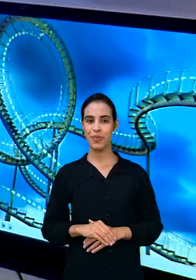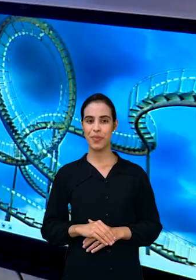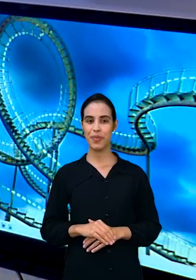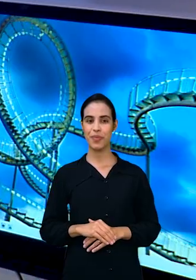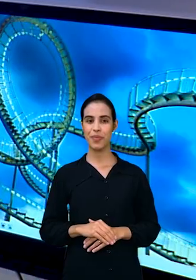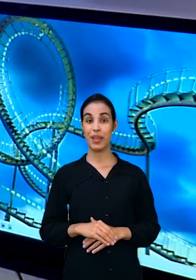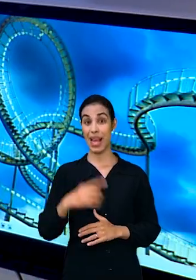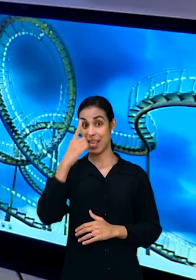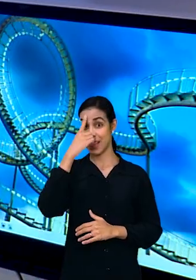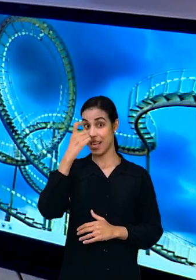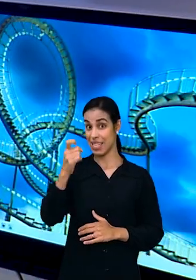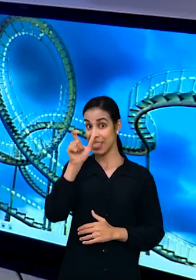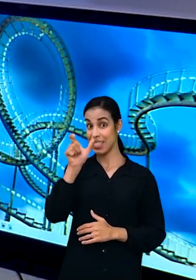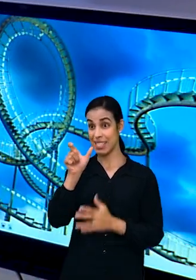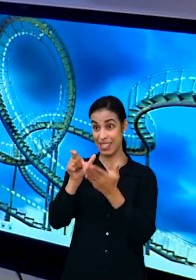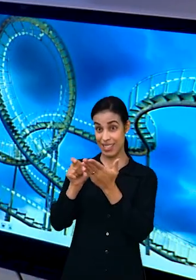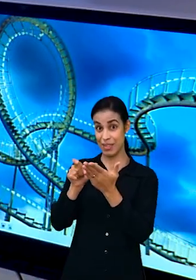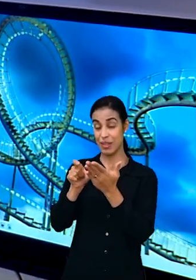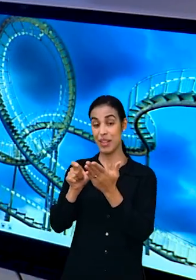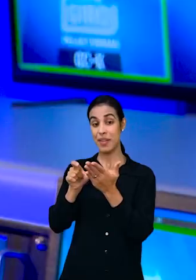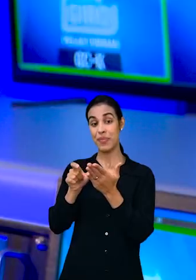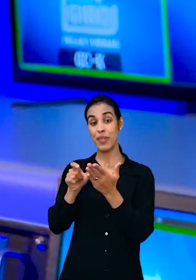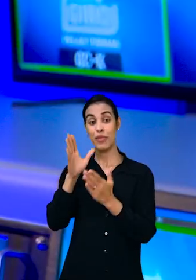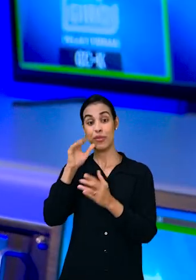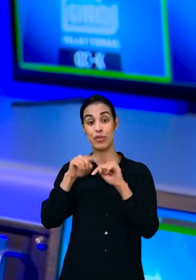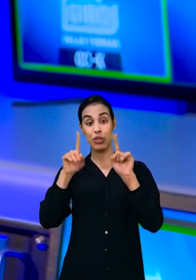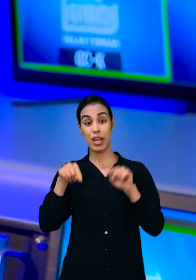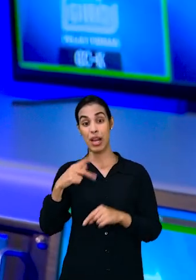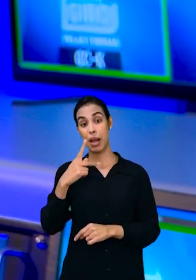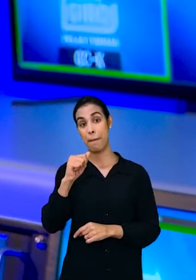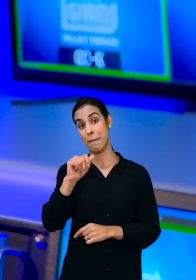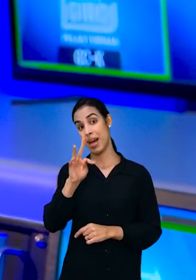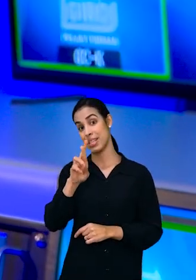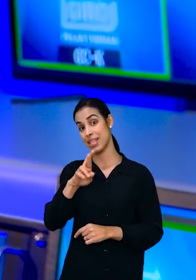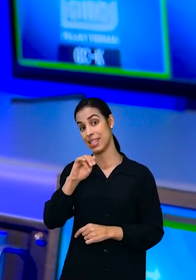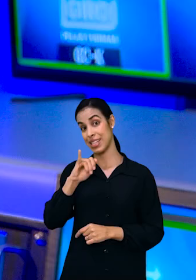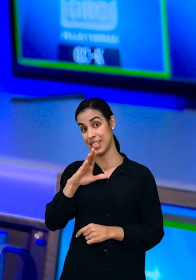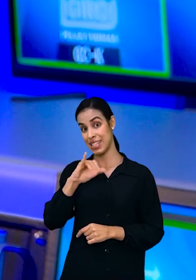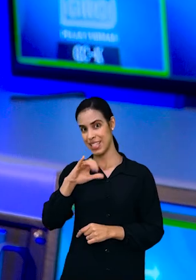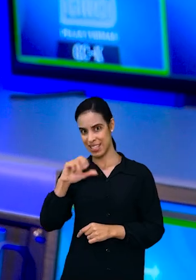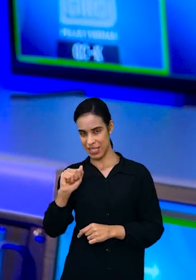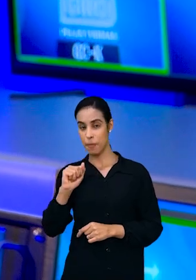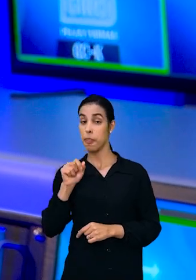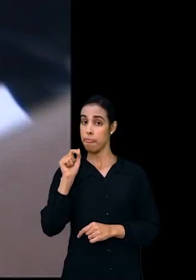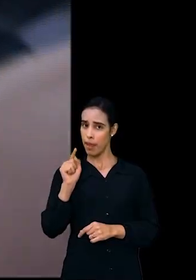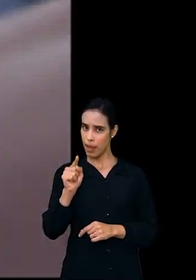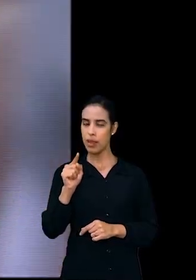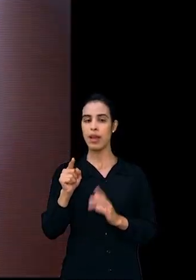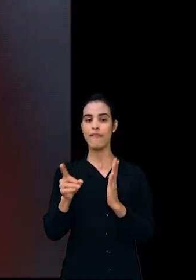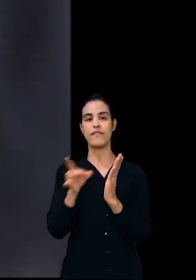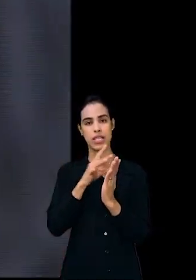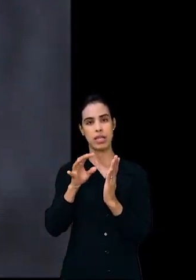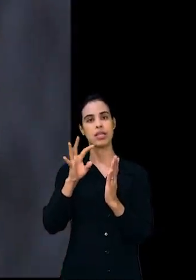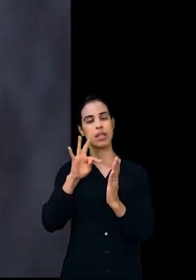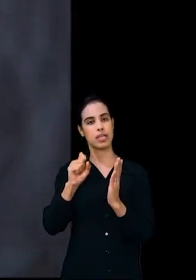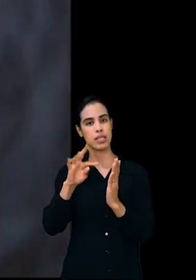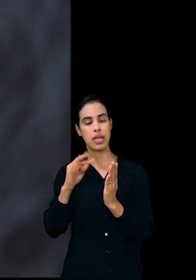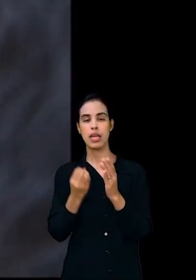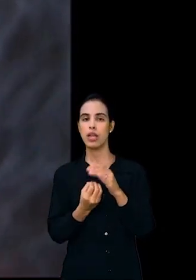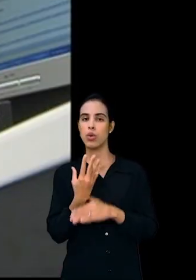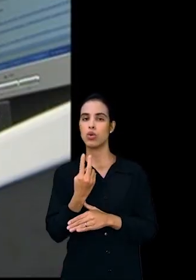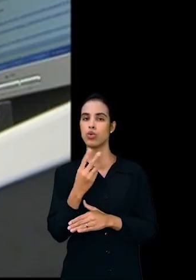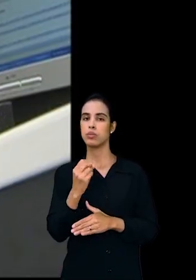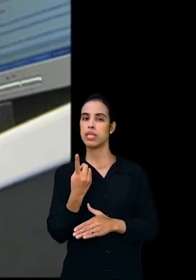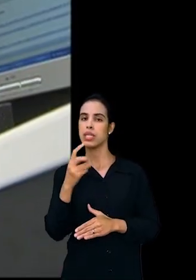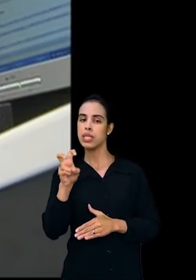Comunicações. Uma das idealizadoras do programa foi a servidora do TST, Patrícia Rezende. O programa foi criado em